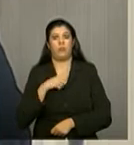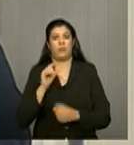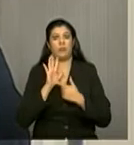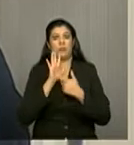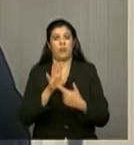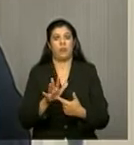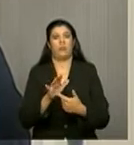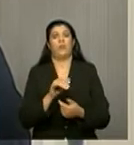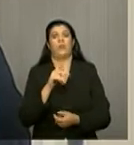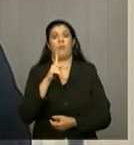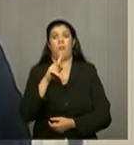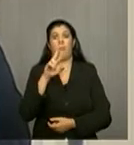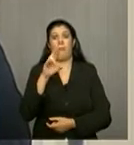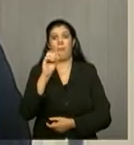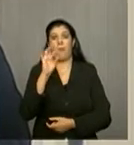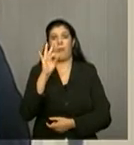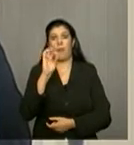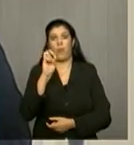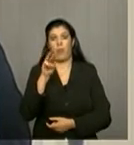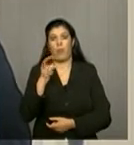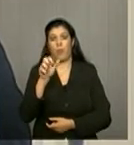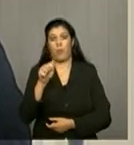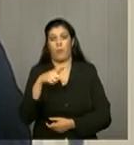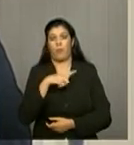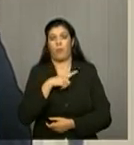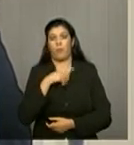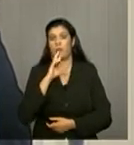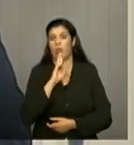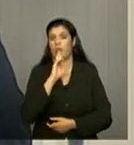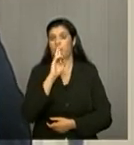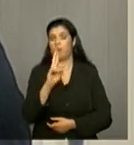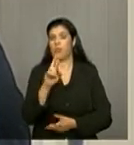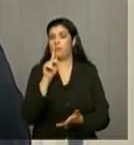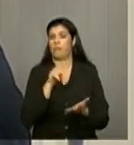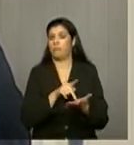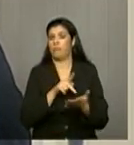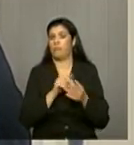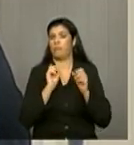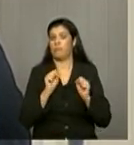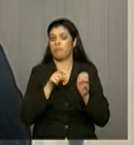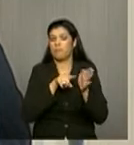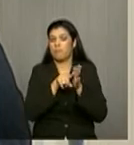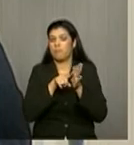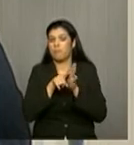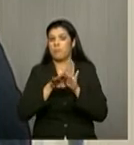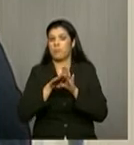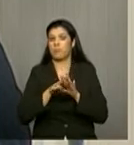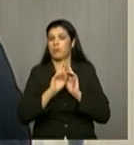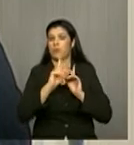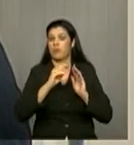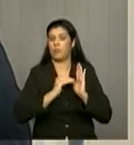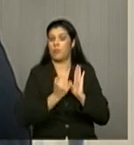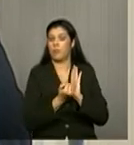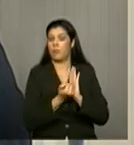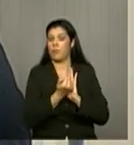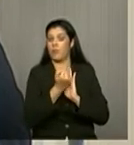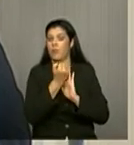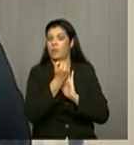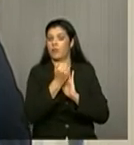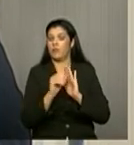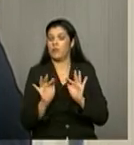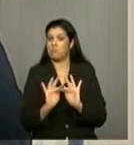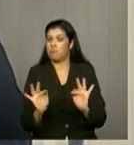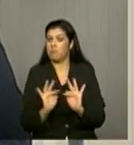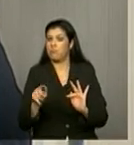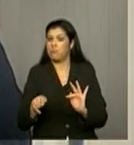altamente complexas e que requerem com o resultado ao que o a níveis extraordinariamente pequenos